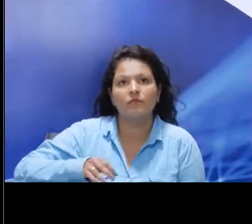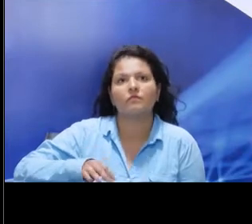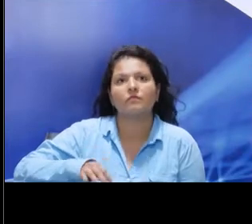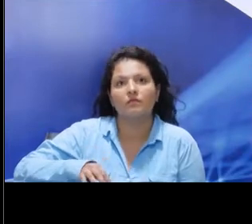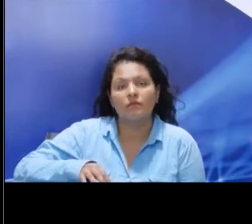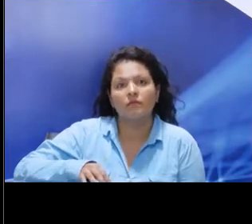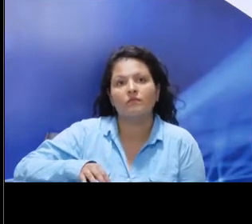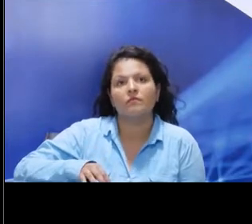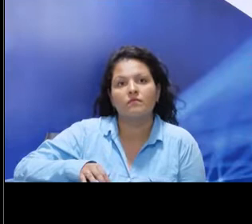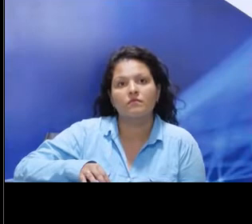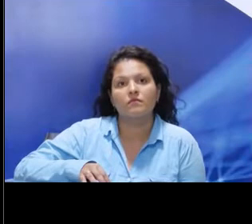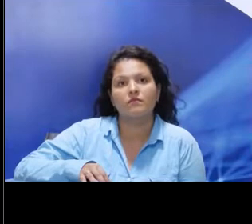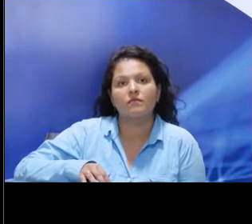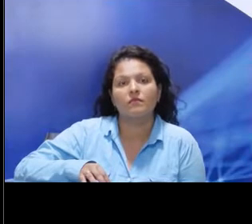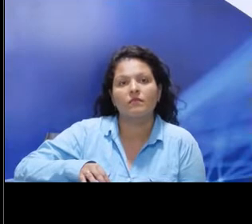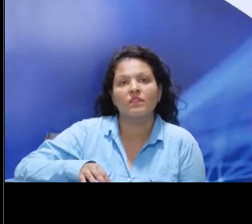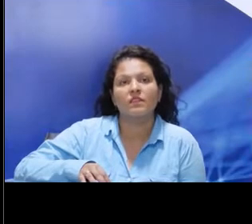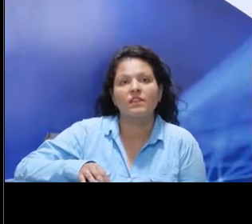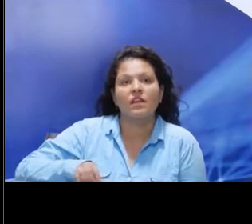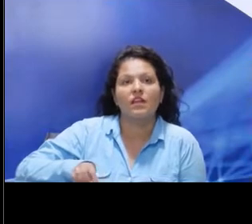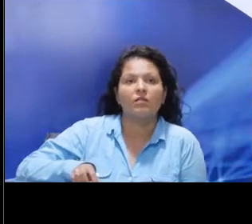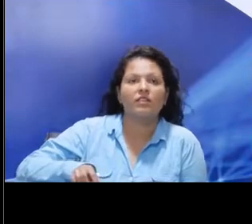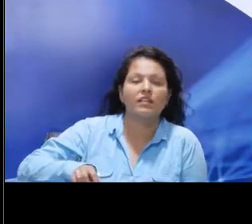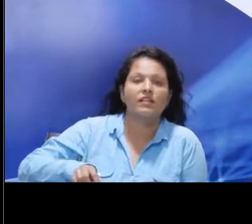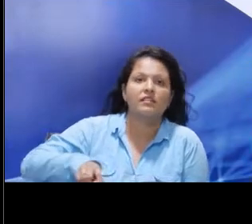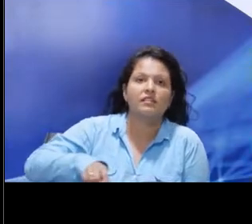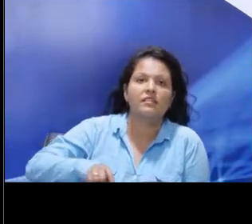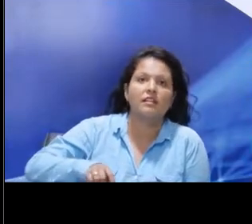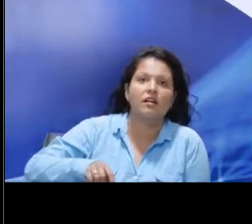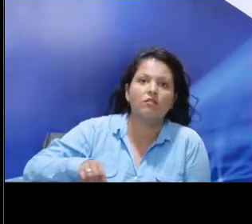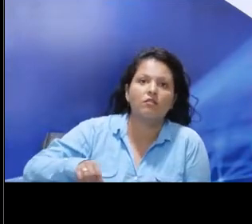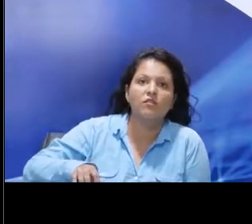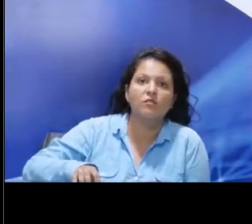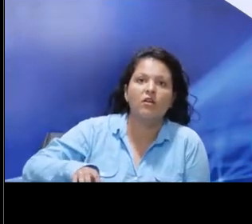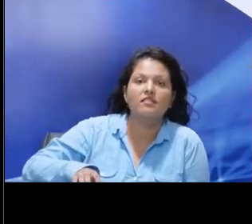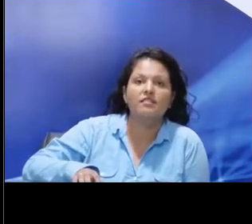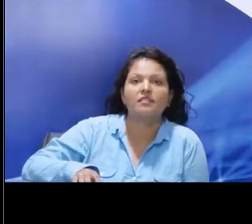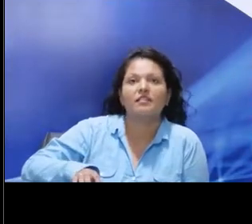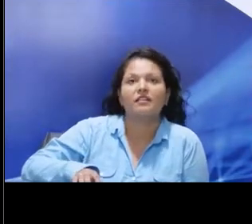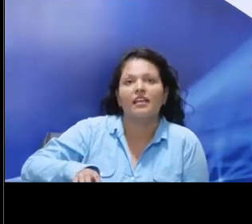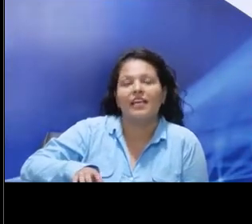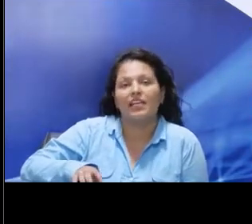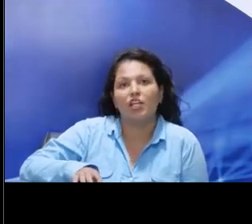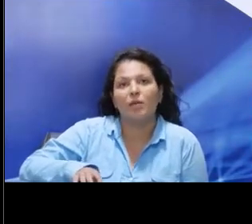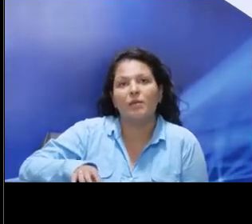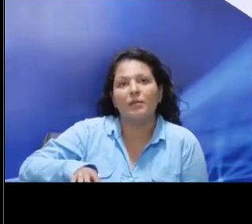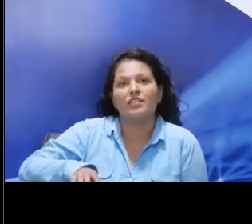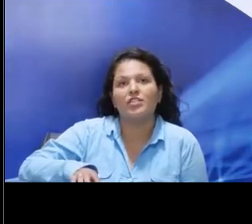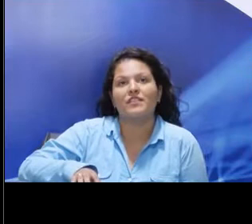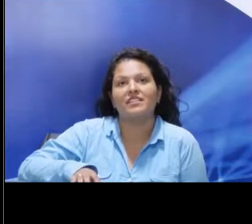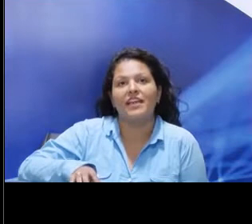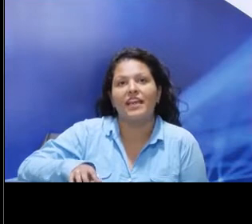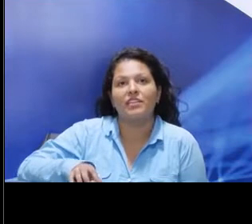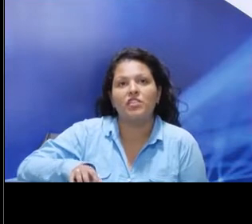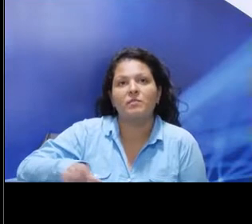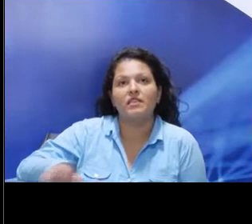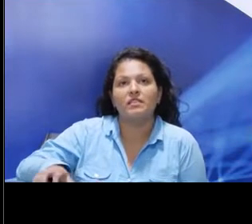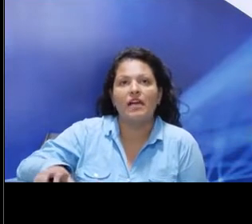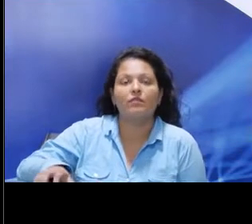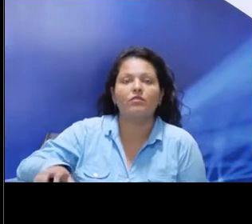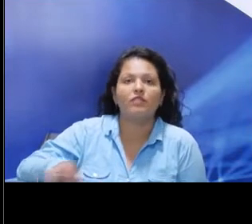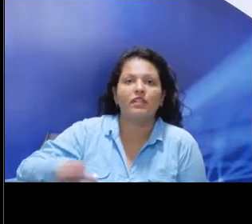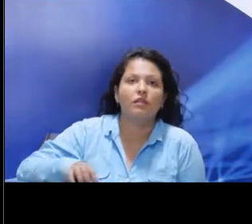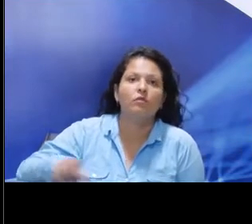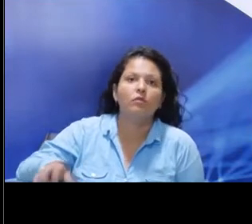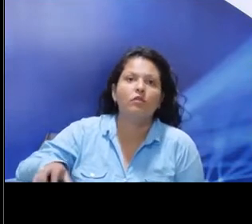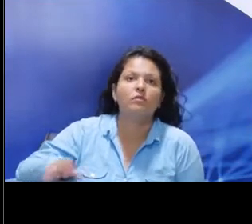ver se vale ou não vale a pena, tá? O que esse cálculo nos mostra é que normalmente a gente fala assim, é